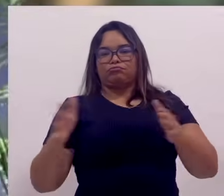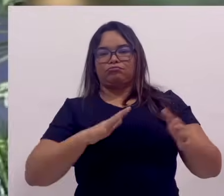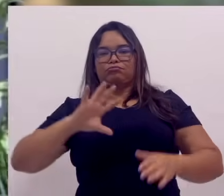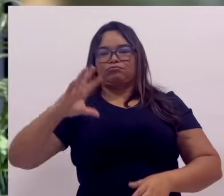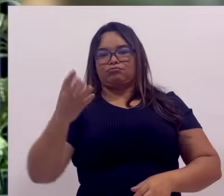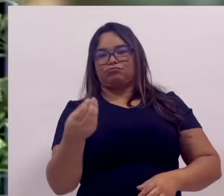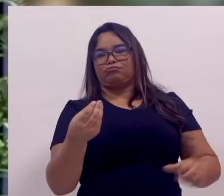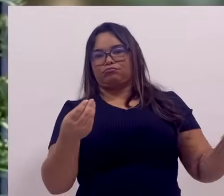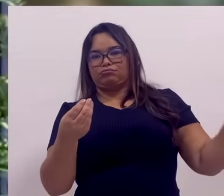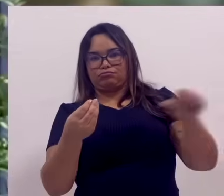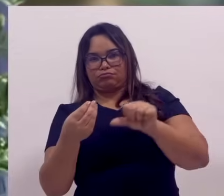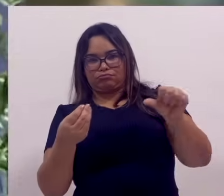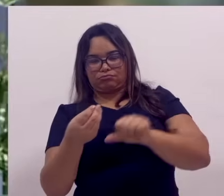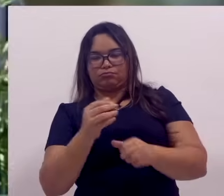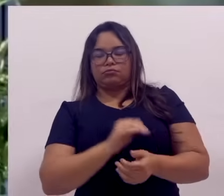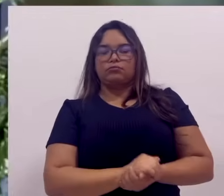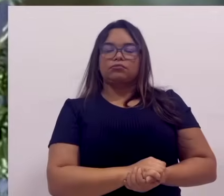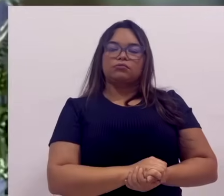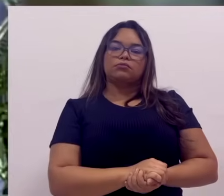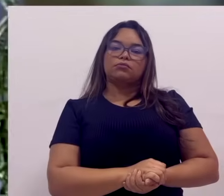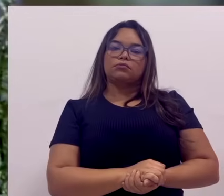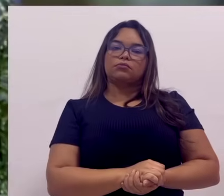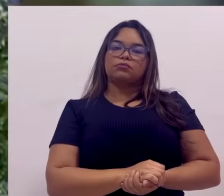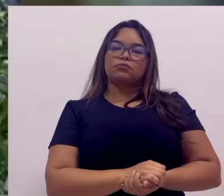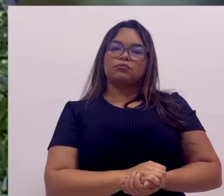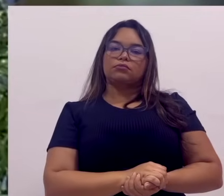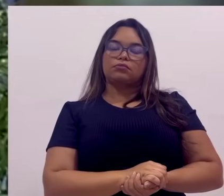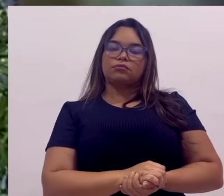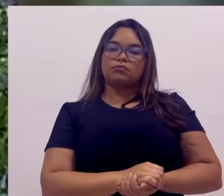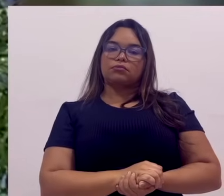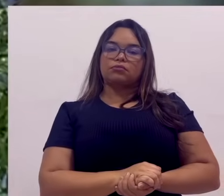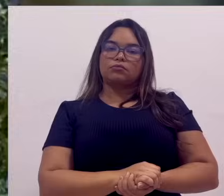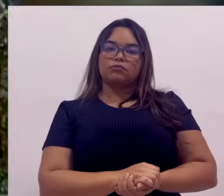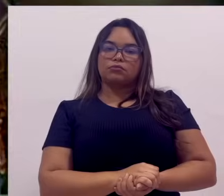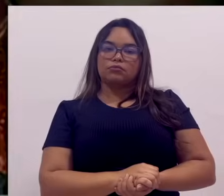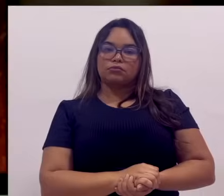arrepender. Mas o triste é que não se arrependeu.